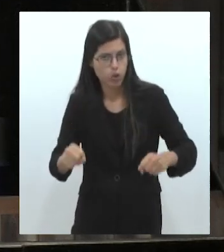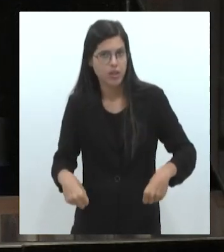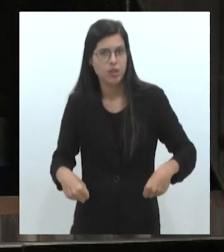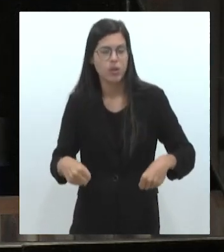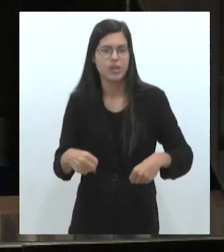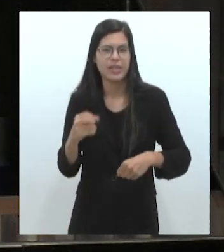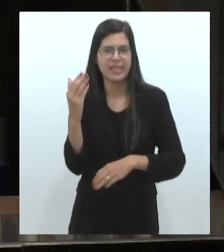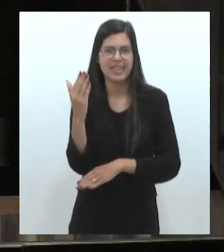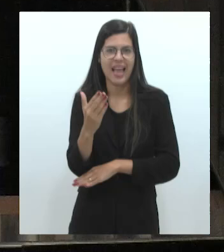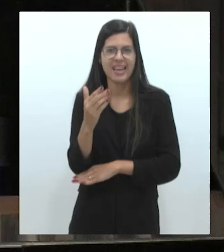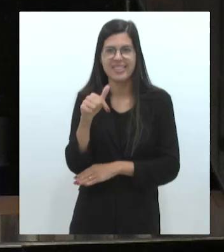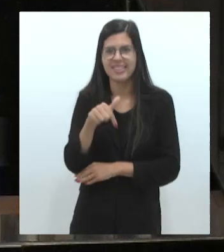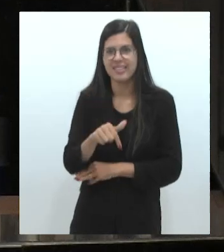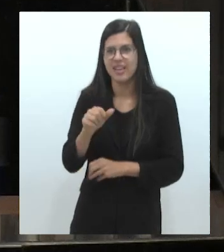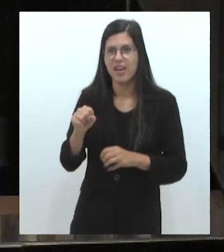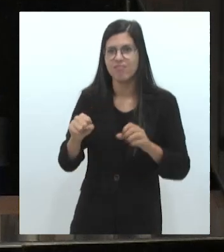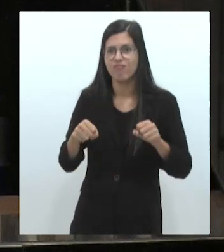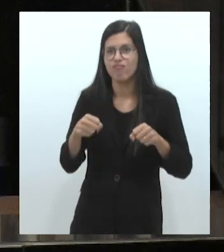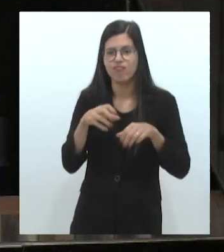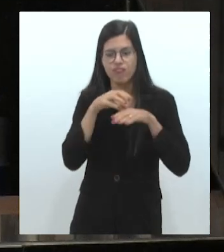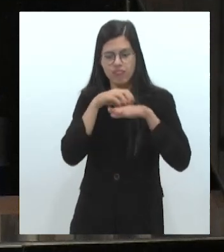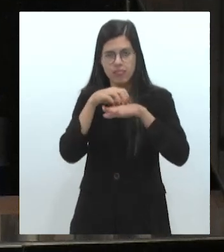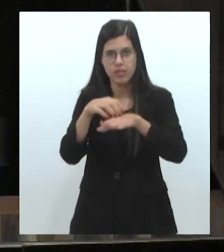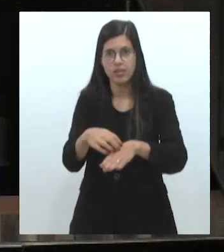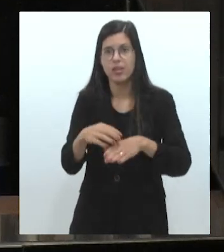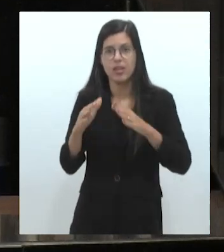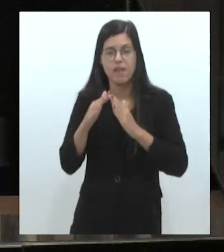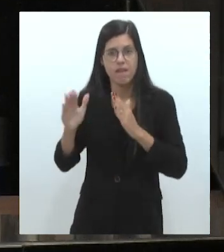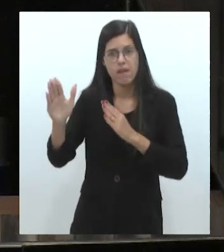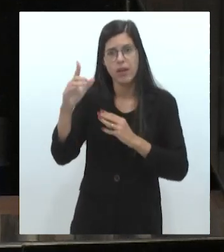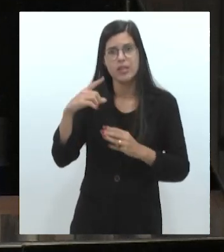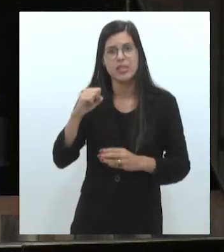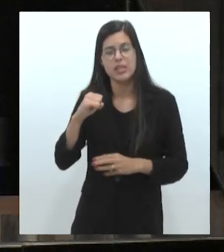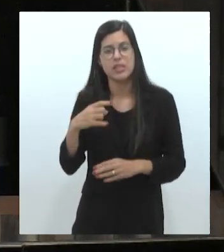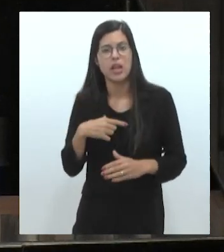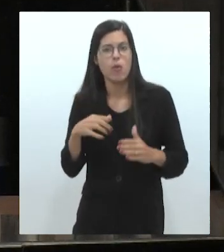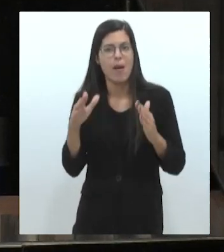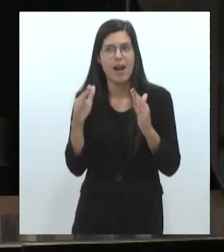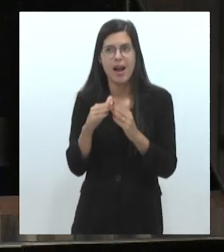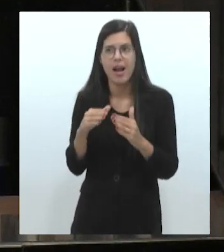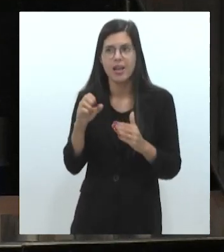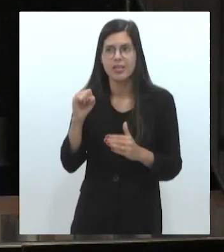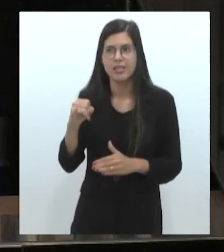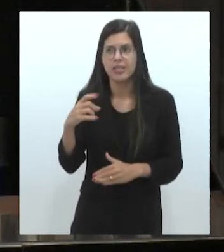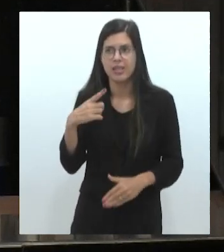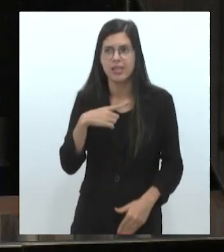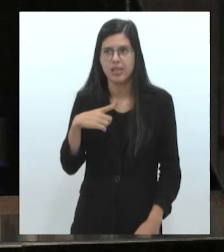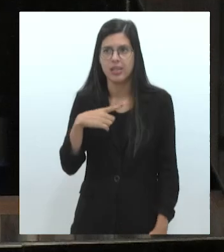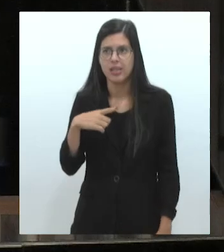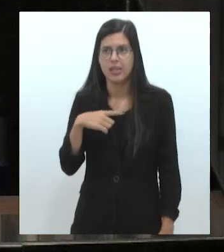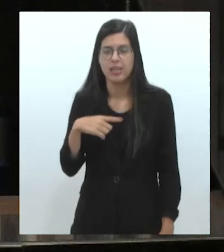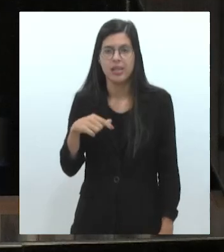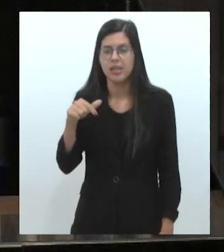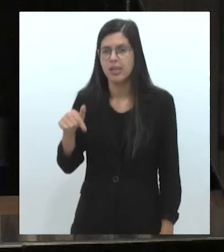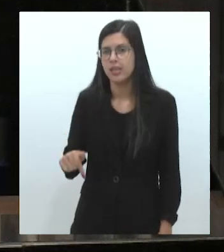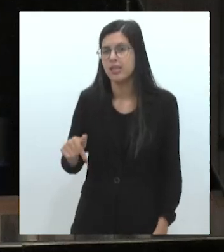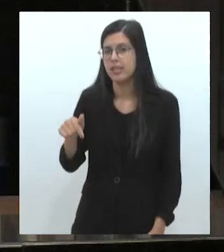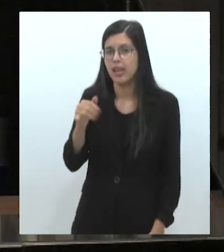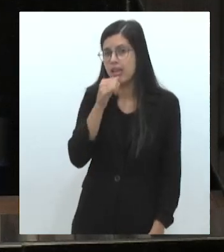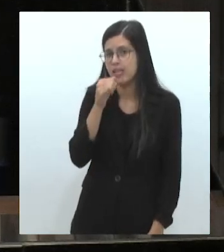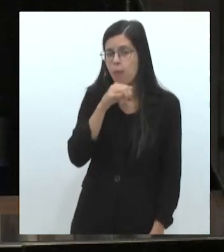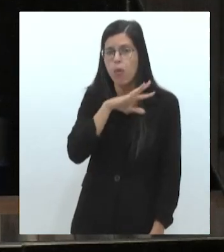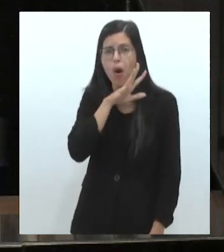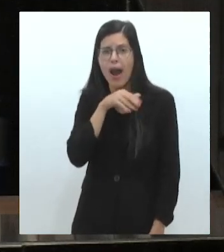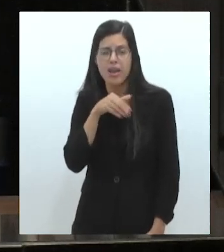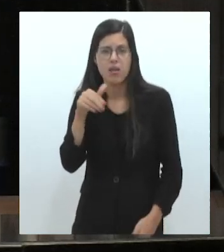um comércio na favela, se você tem uma casa na favela, se você tem uma cabeça de porco e uma galinha na favela, você vai